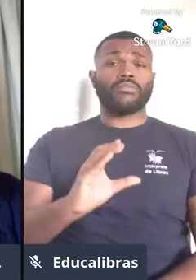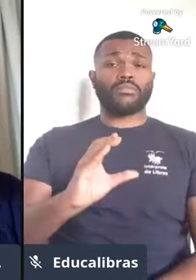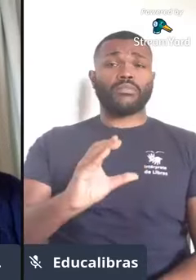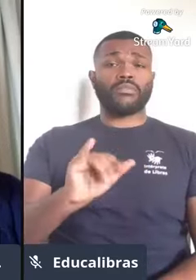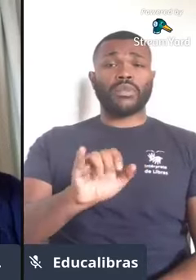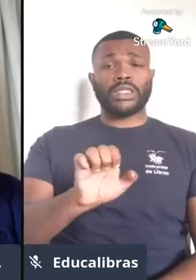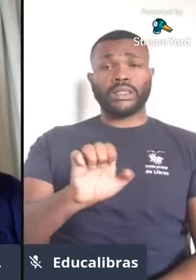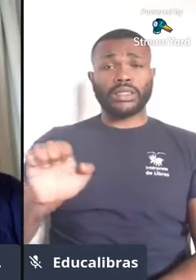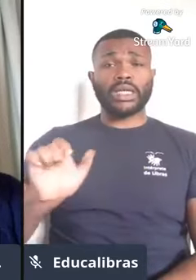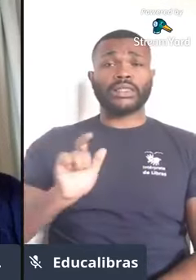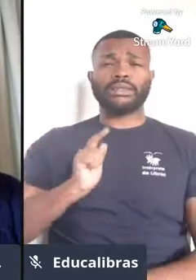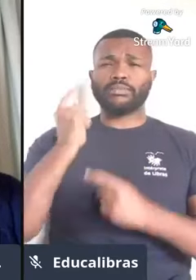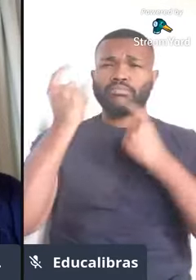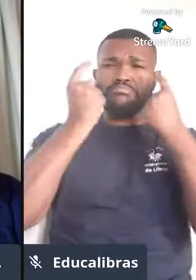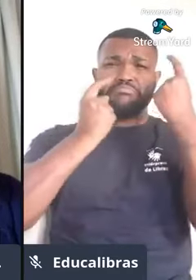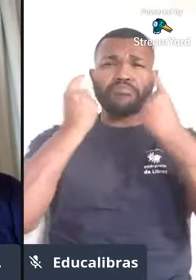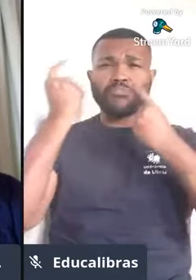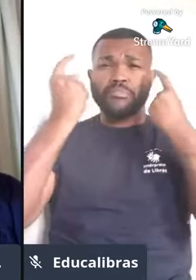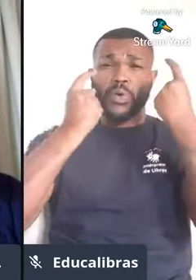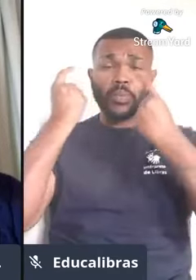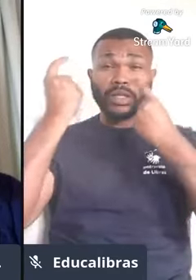preocupação particular com essa questão